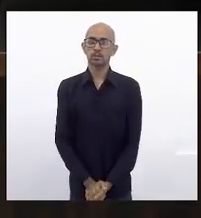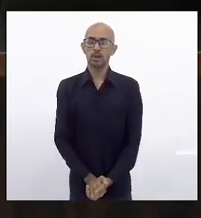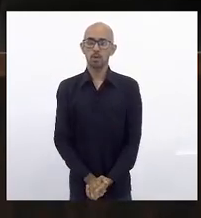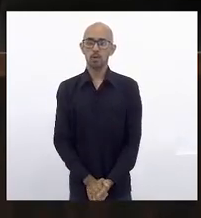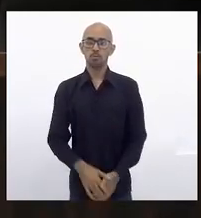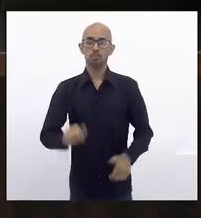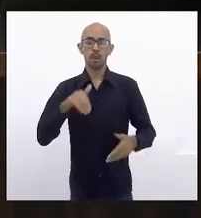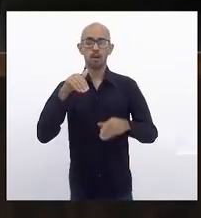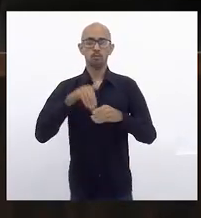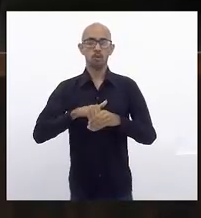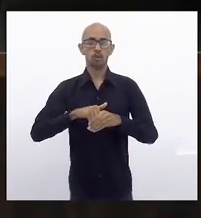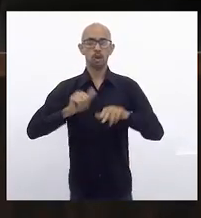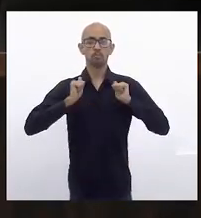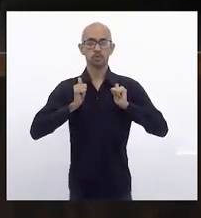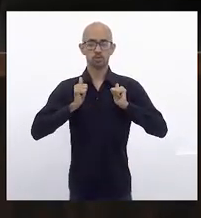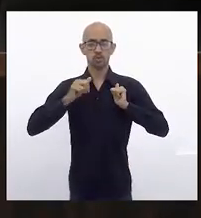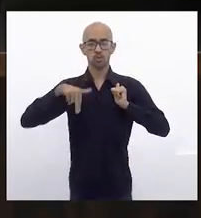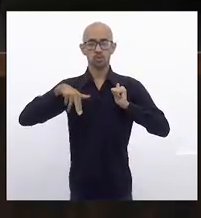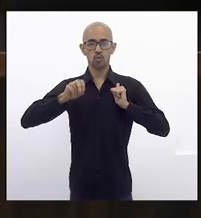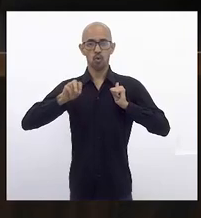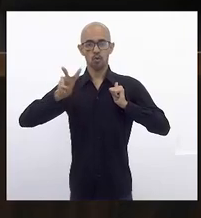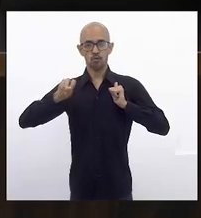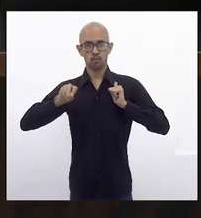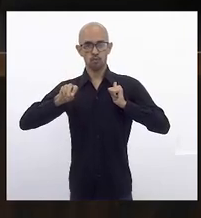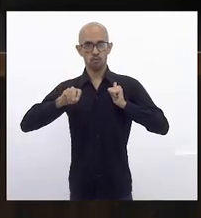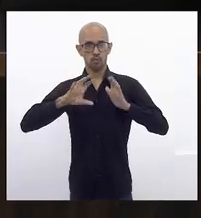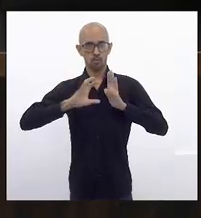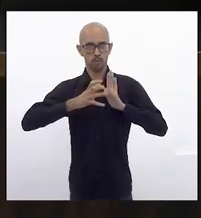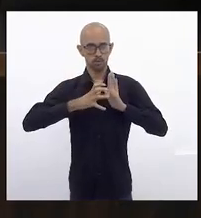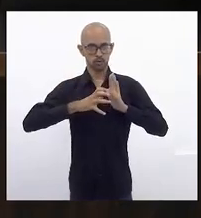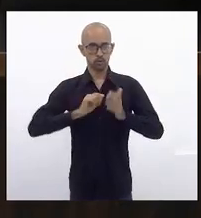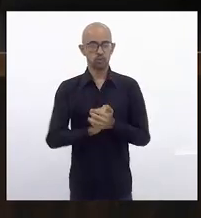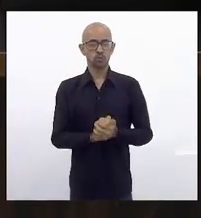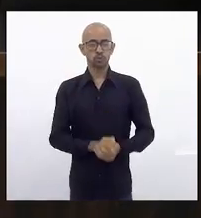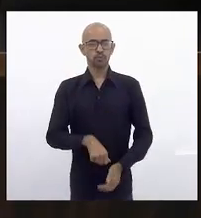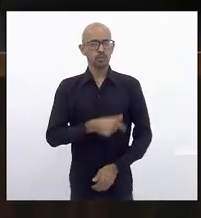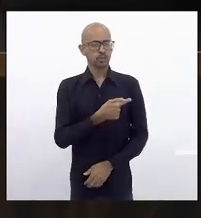pela abstenção do novo. Projeto de resolução 76021, de autoria do